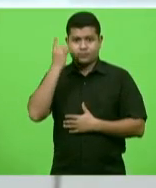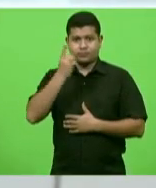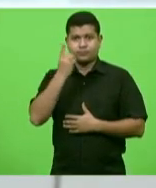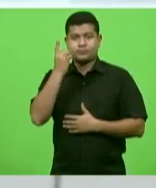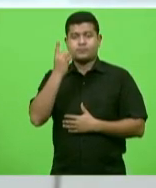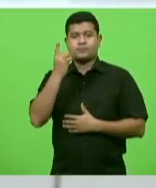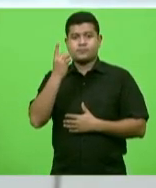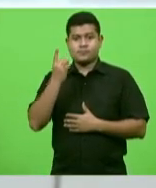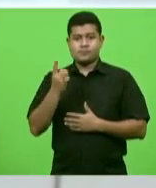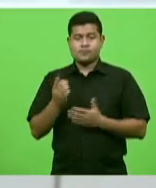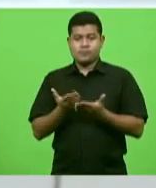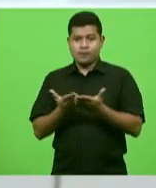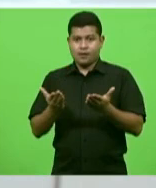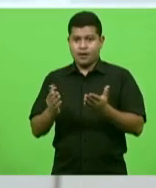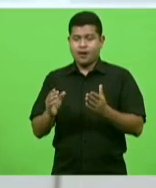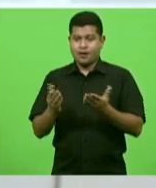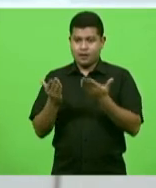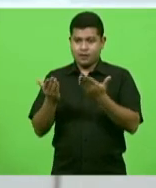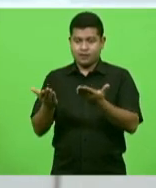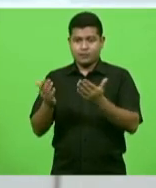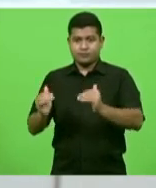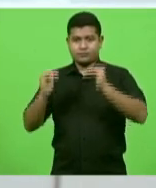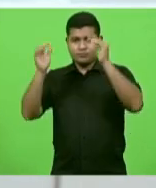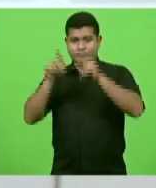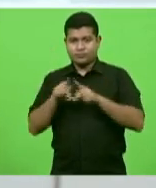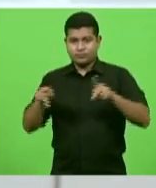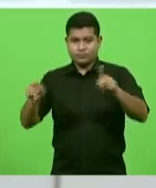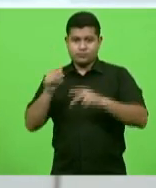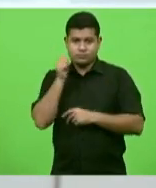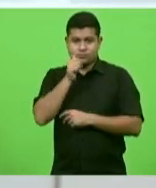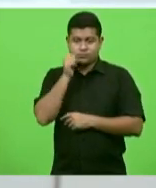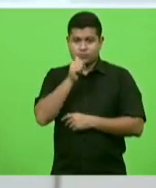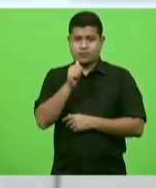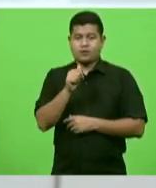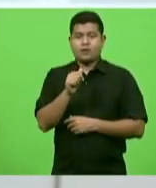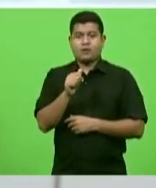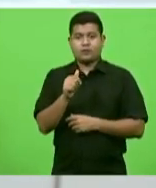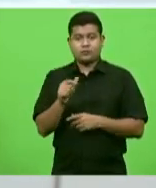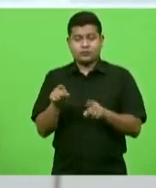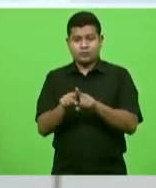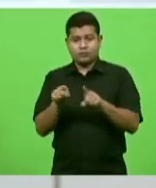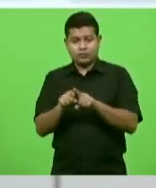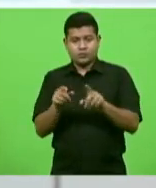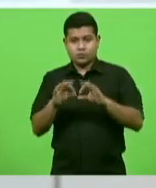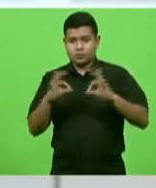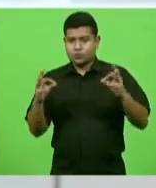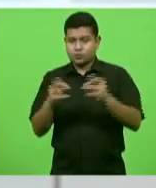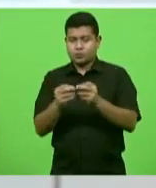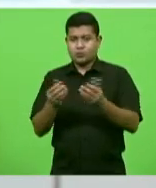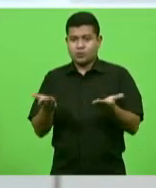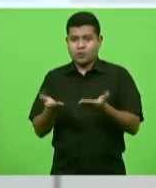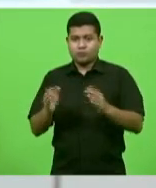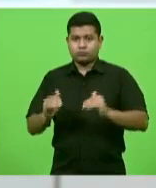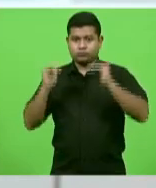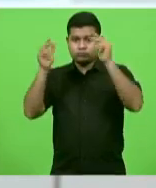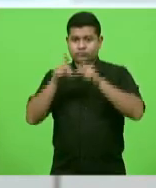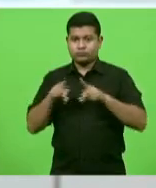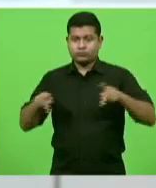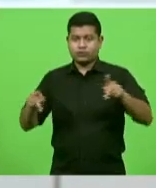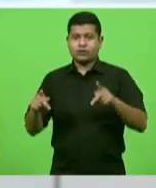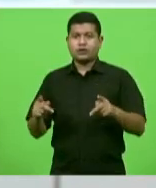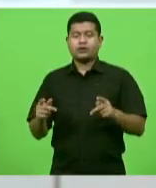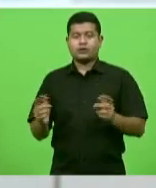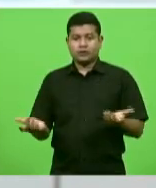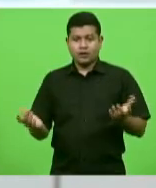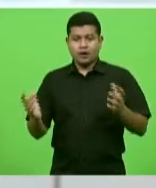a excelentíssima senhora desembargadora gostei Letícia os senhores desembargadores e comigo compõem este tribunal especial de